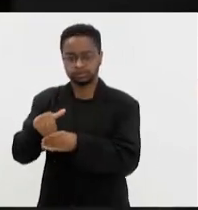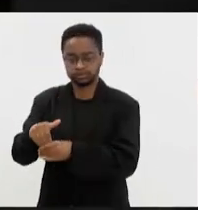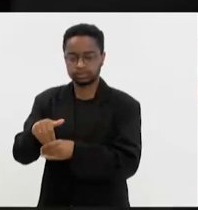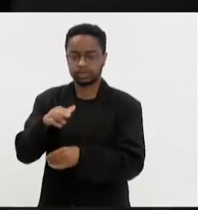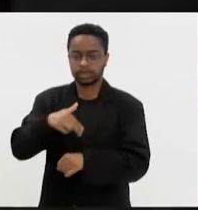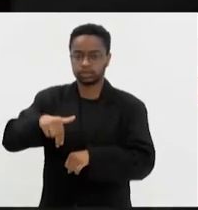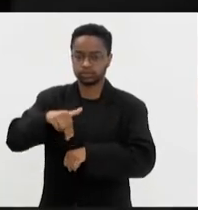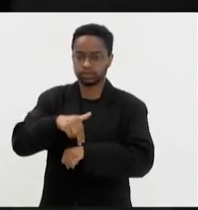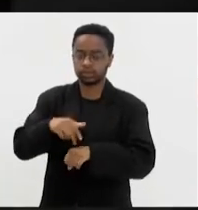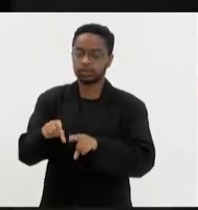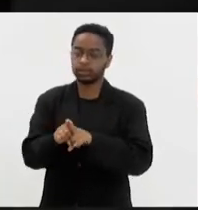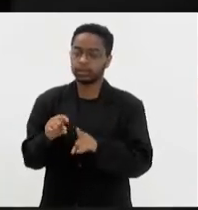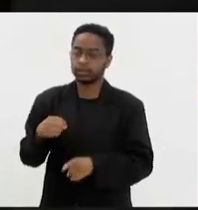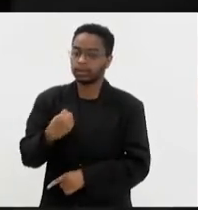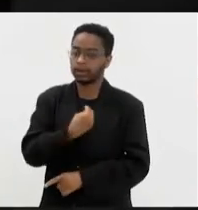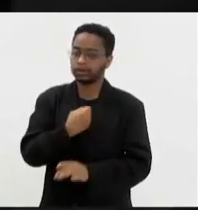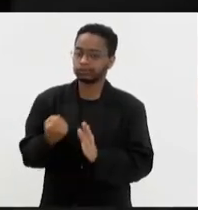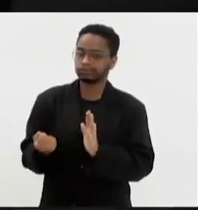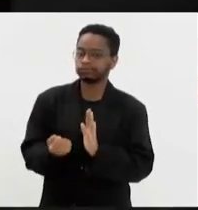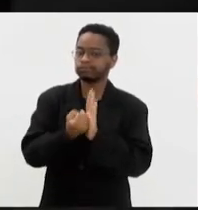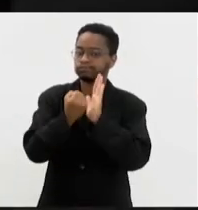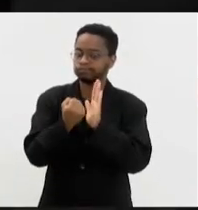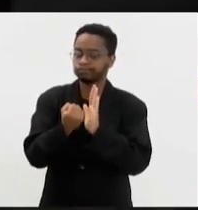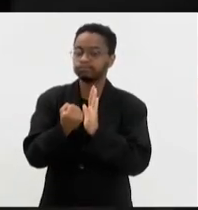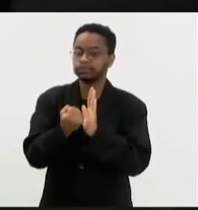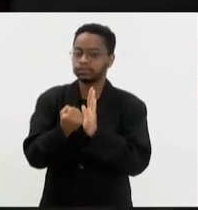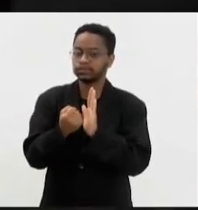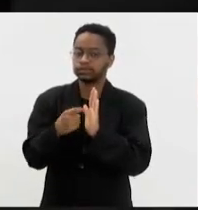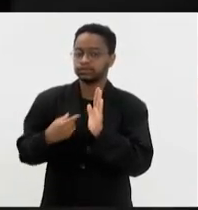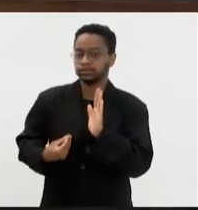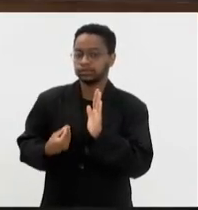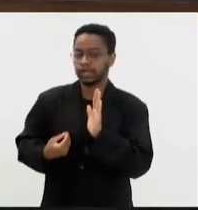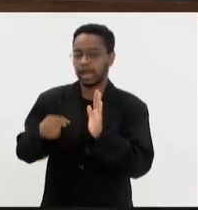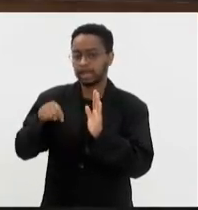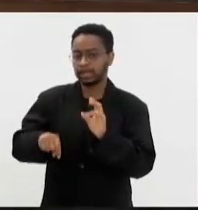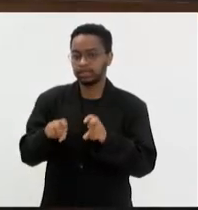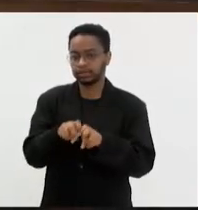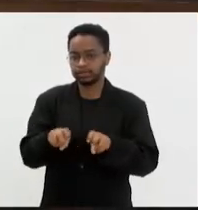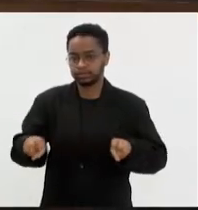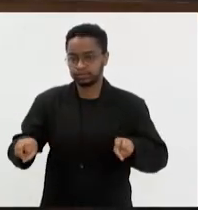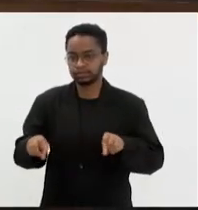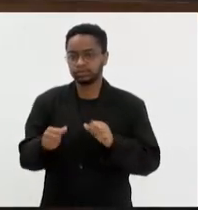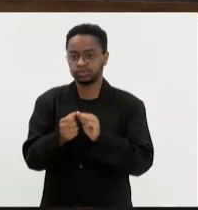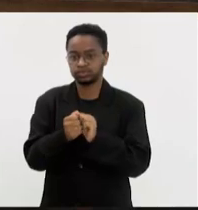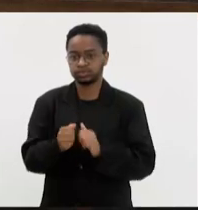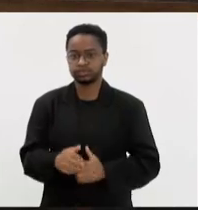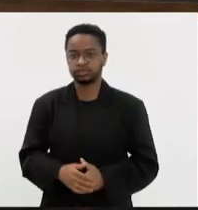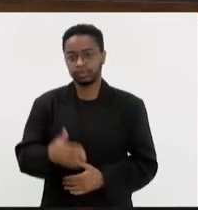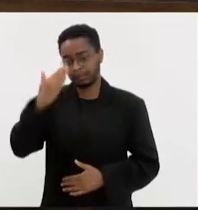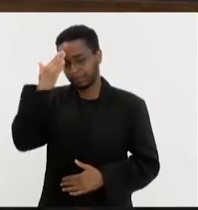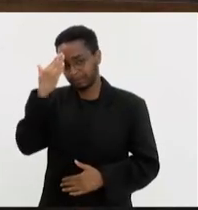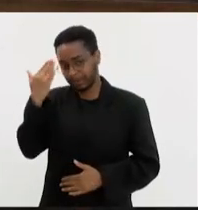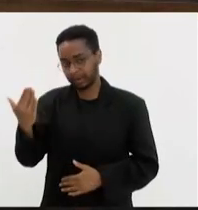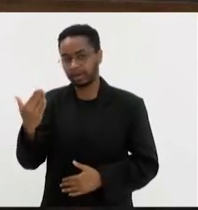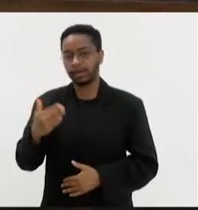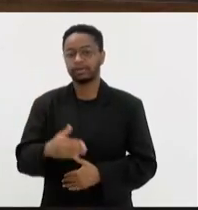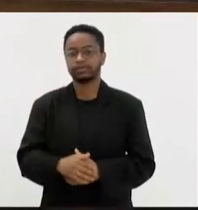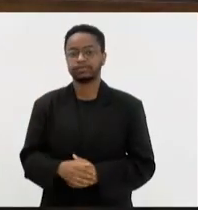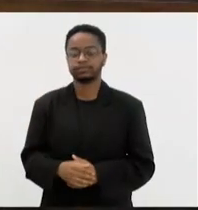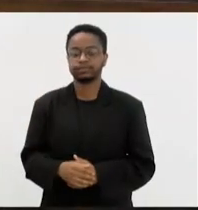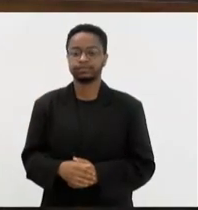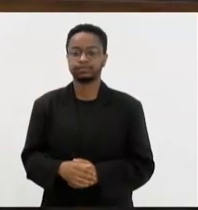e para nós simboliza muito ter vossa excelência nessa mesa compondo os trabalhos muito obrigado por